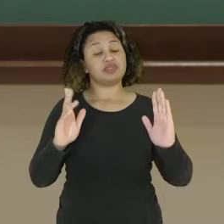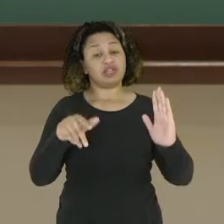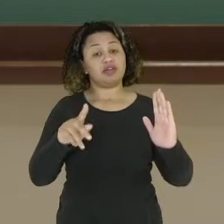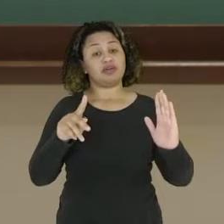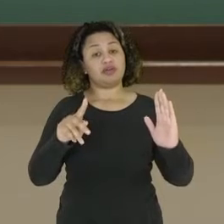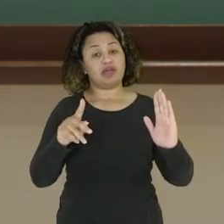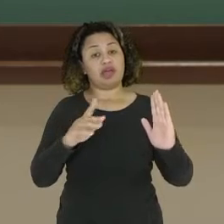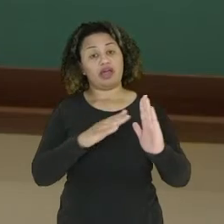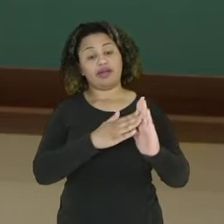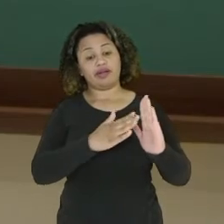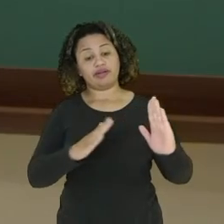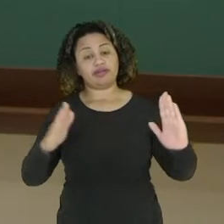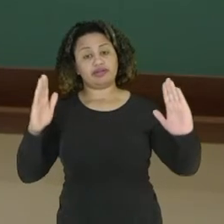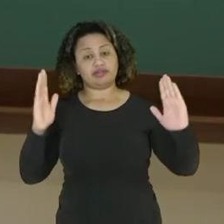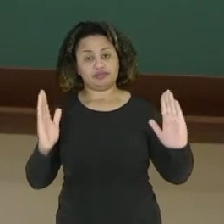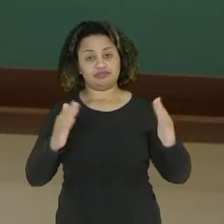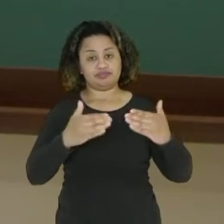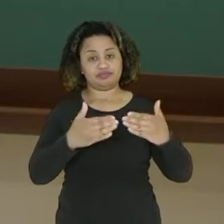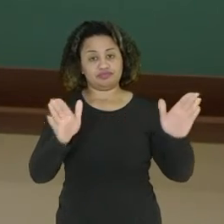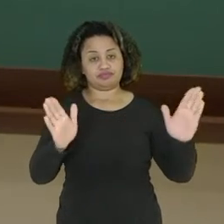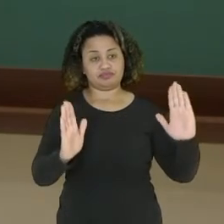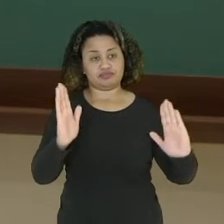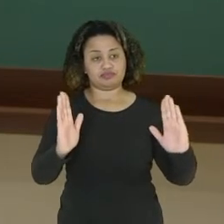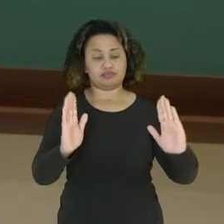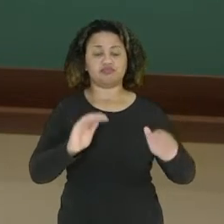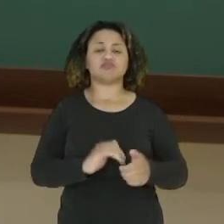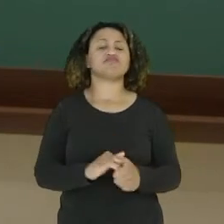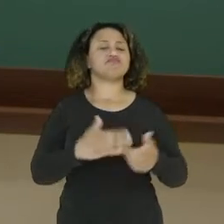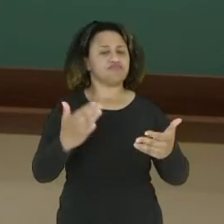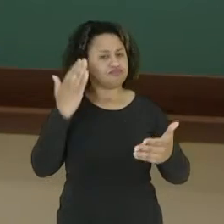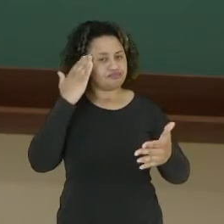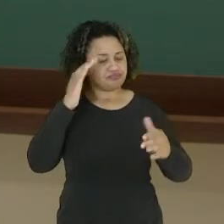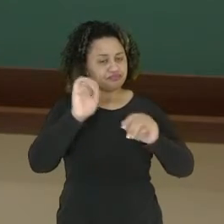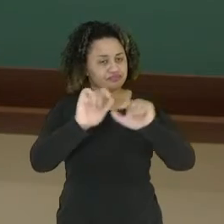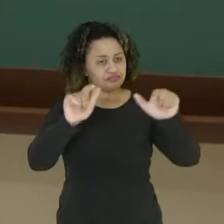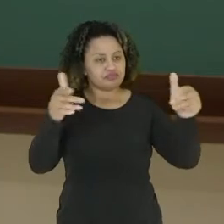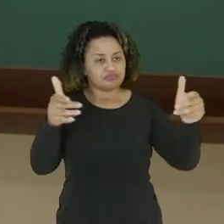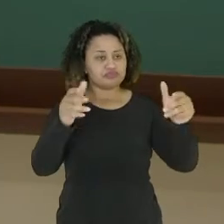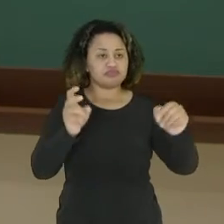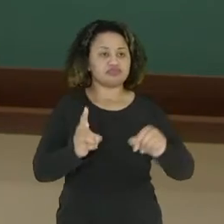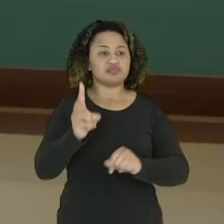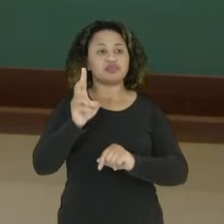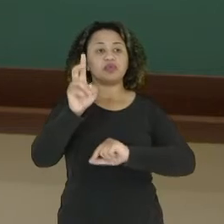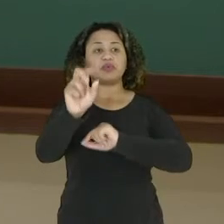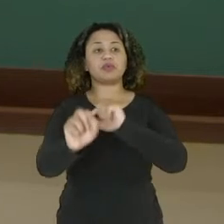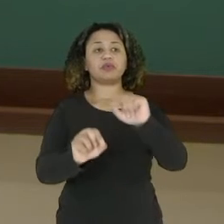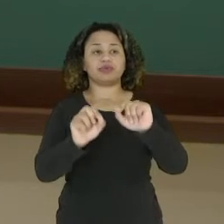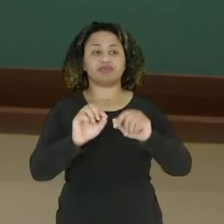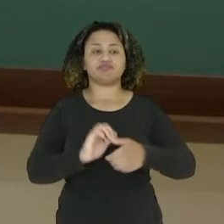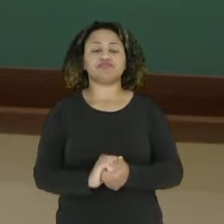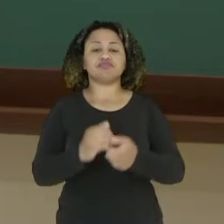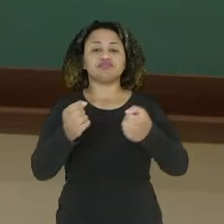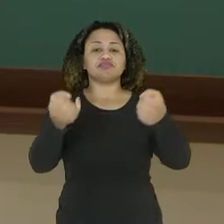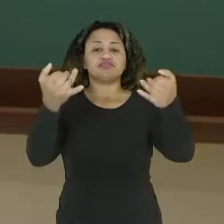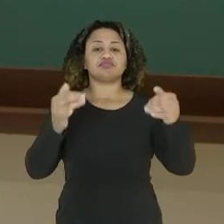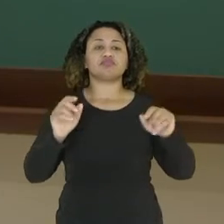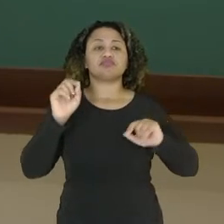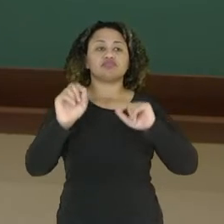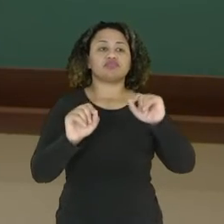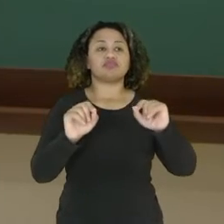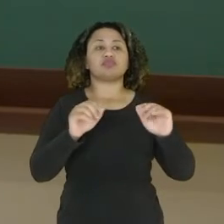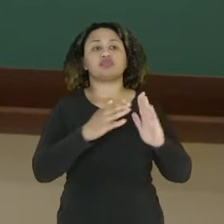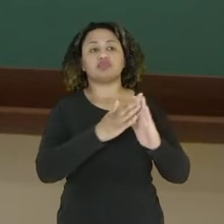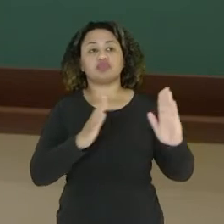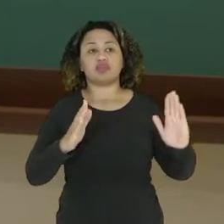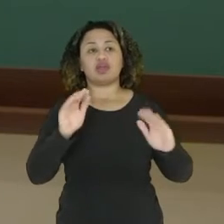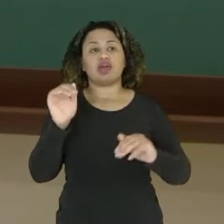Isso é amplitude. Se você pegou isso, então nós podemos ir um pouquinho adiante. Pessoal, falar um pouquinho da